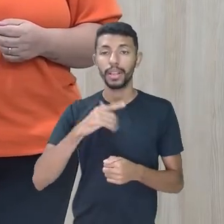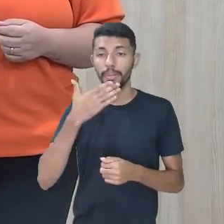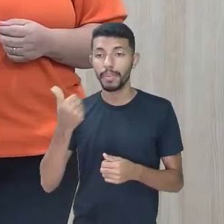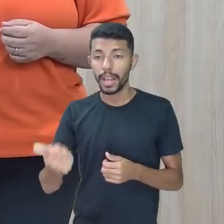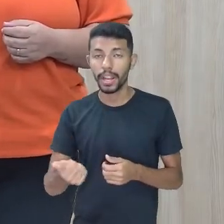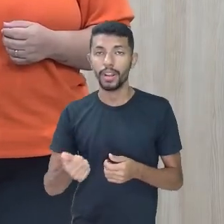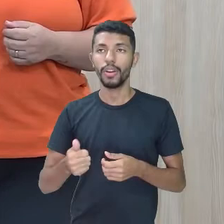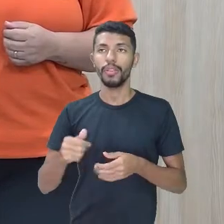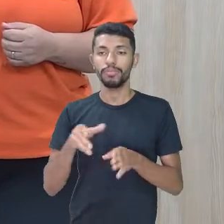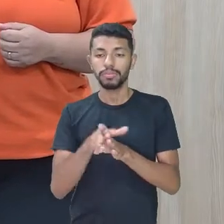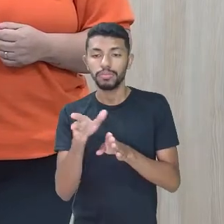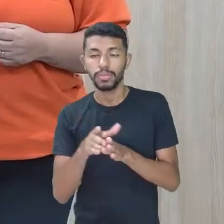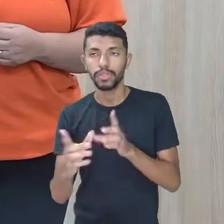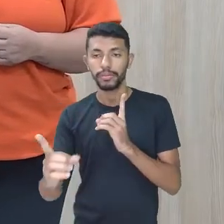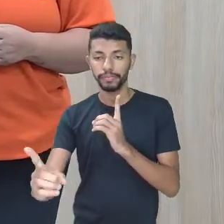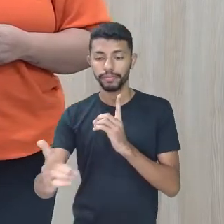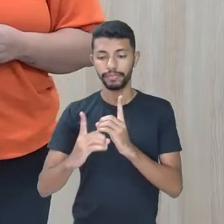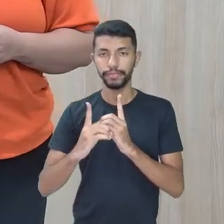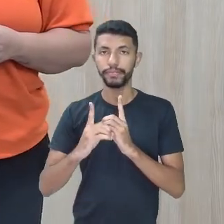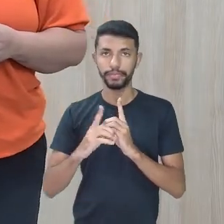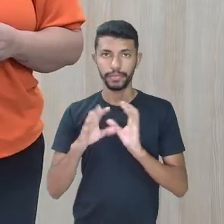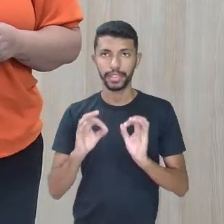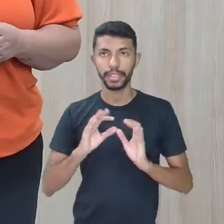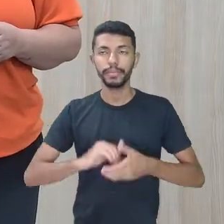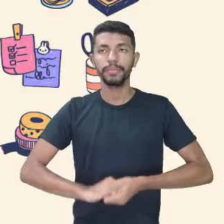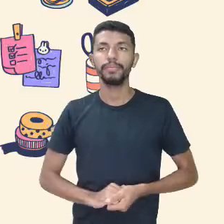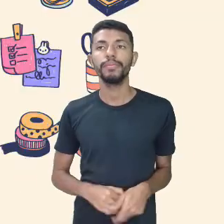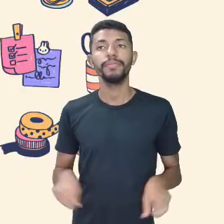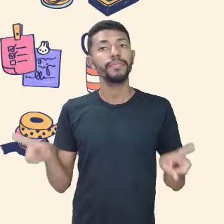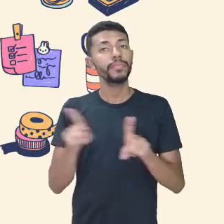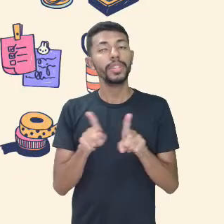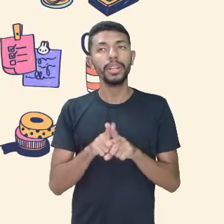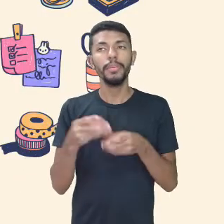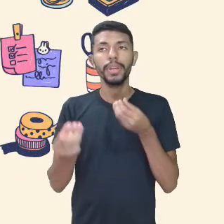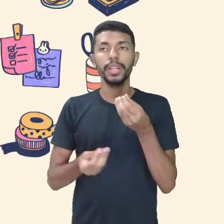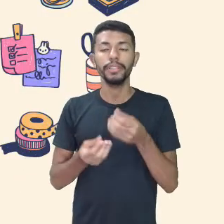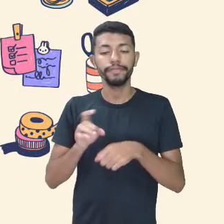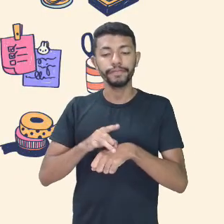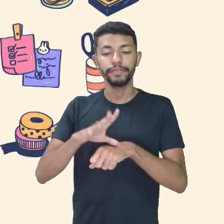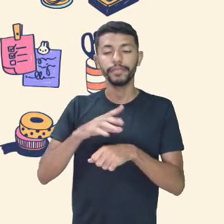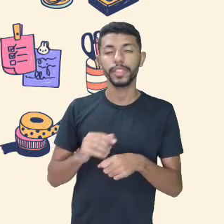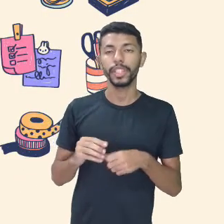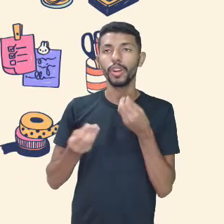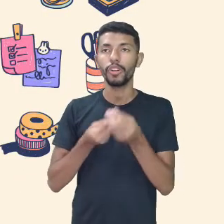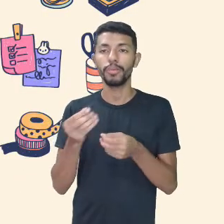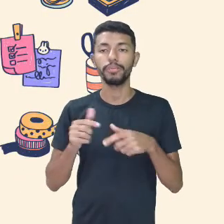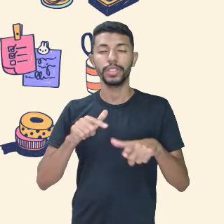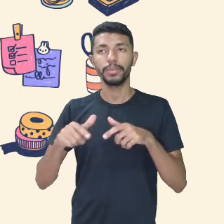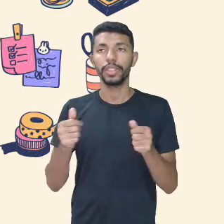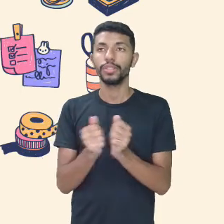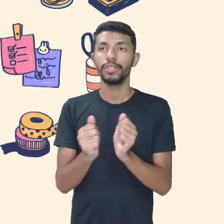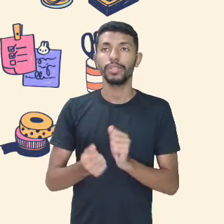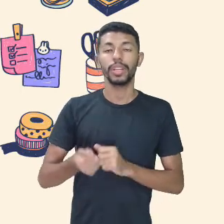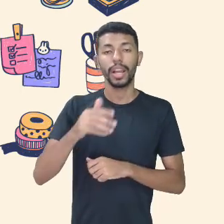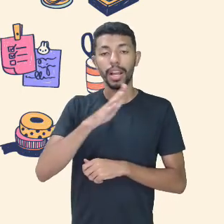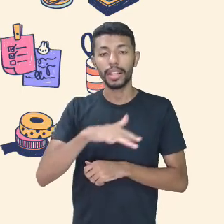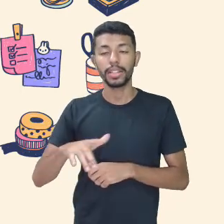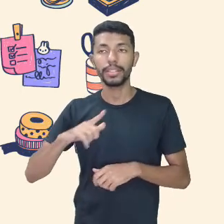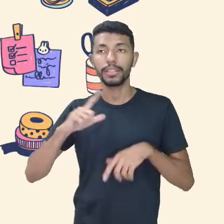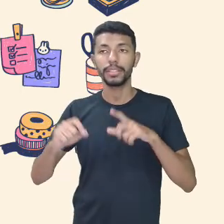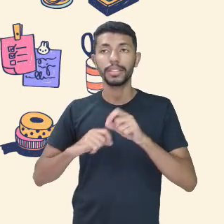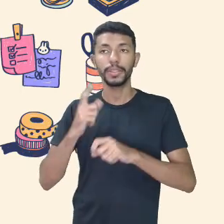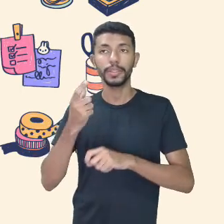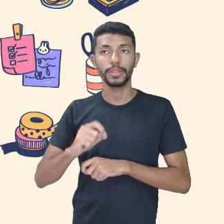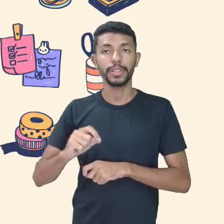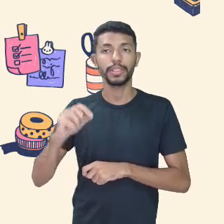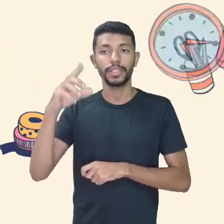Mais uma dica do como trabalhar com a criança com deficiência auditiva, evite falar